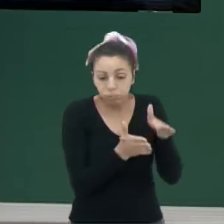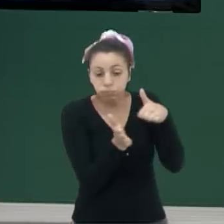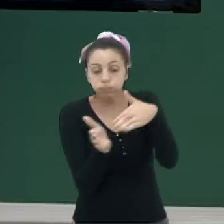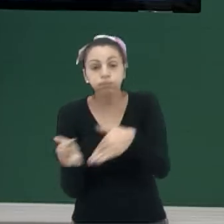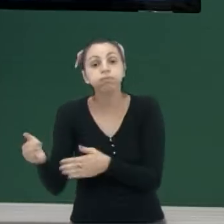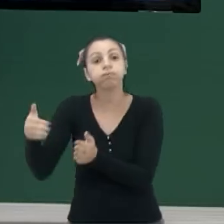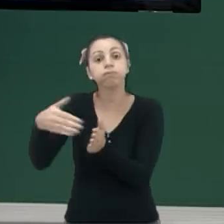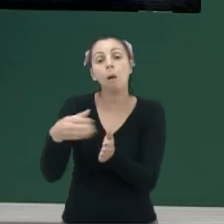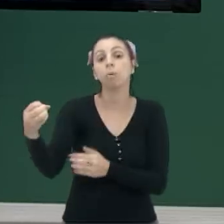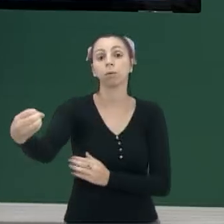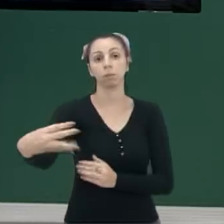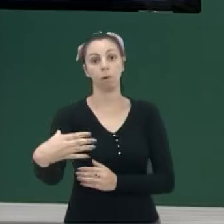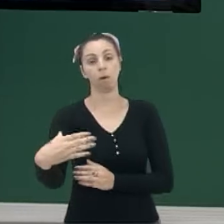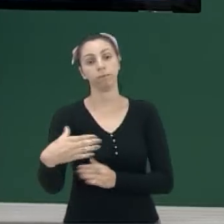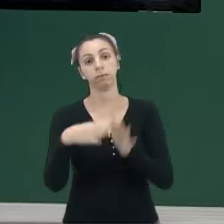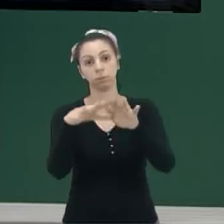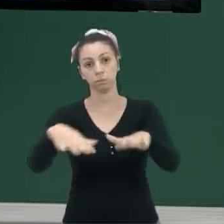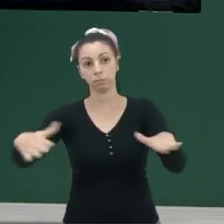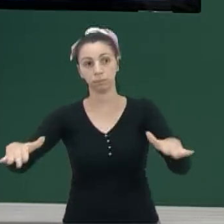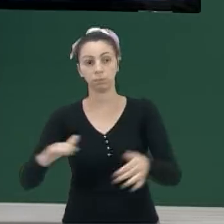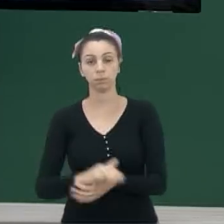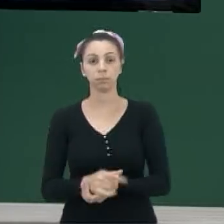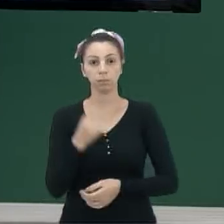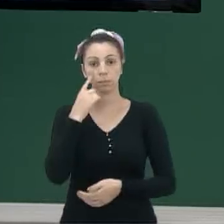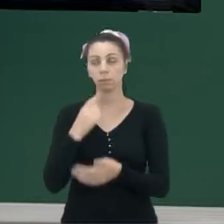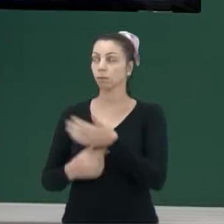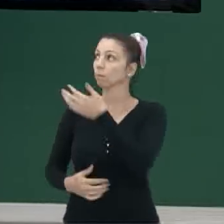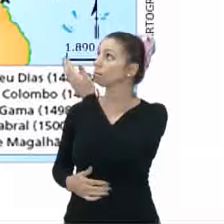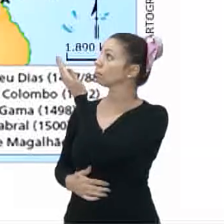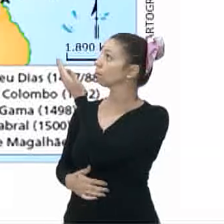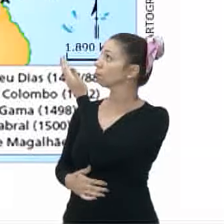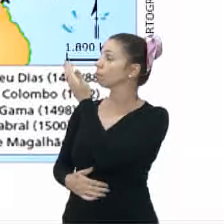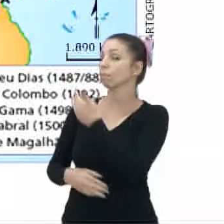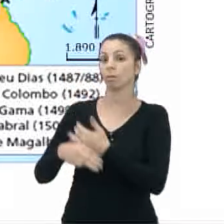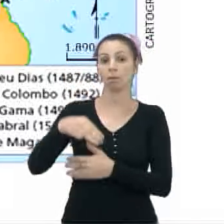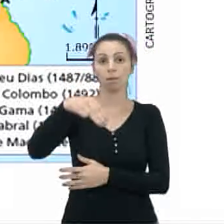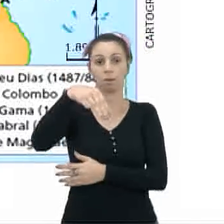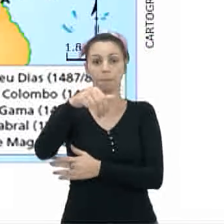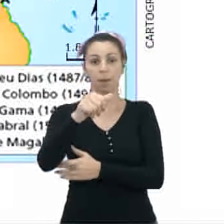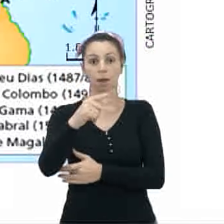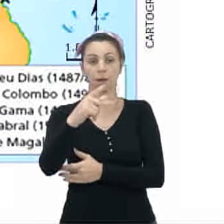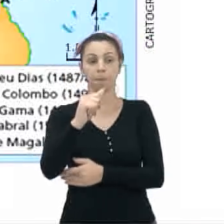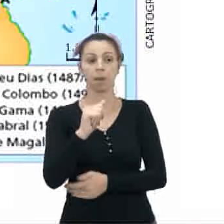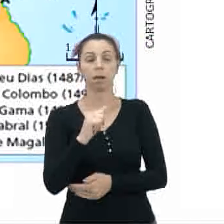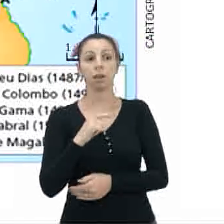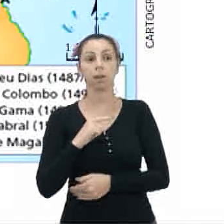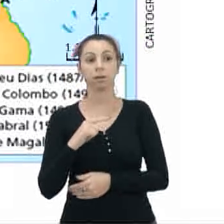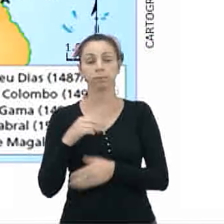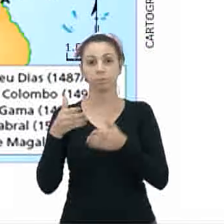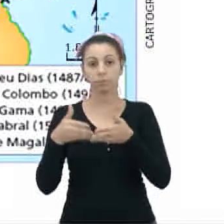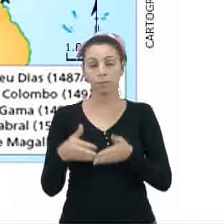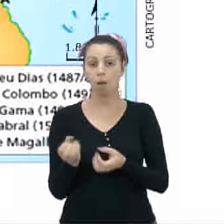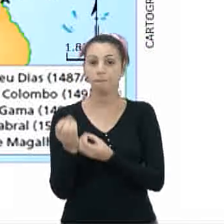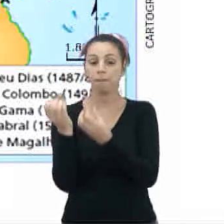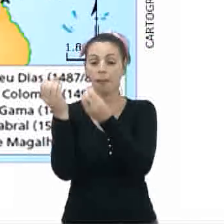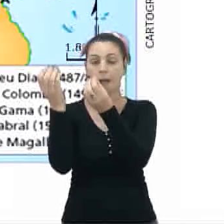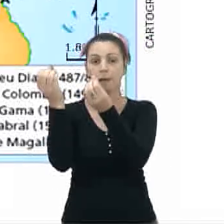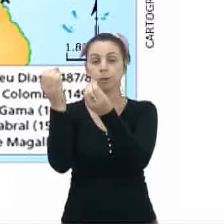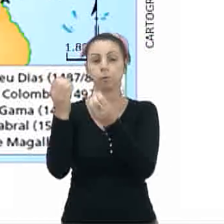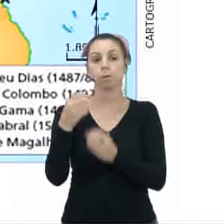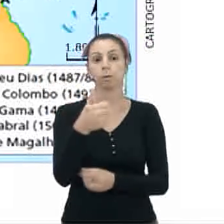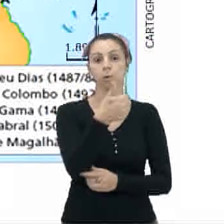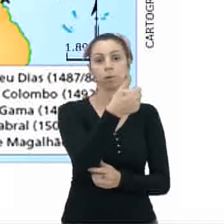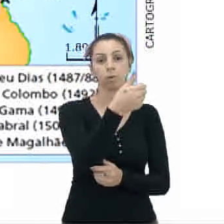rotas marítimas. Tá? Aqui a gente tem um mapa, esse mapa é das viagens marítimas do século